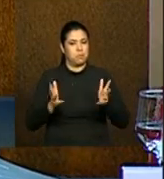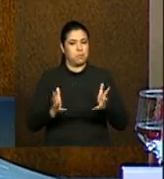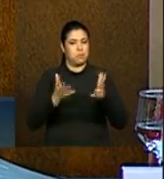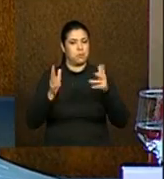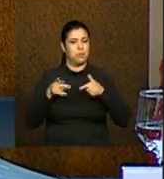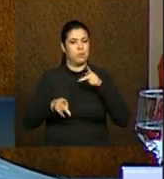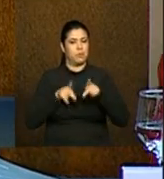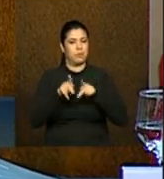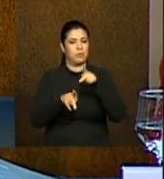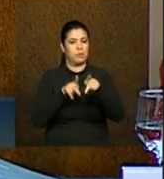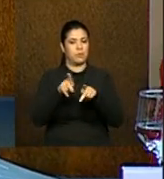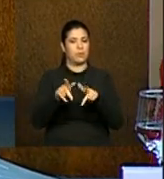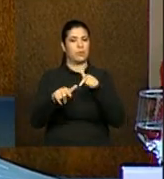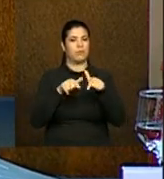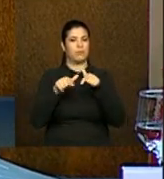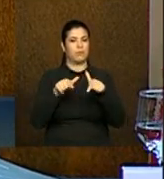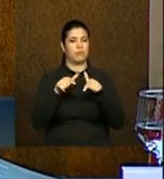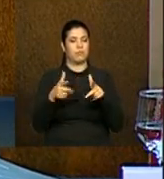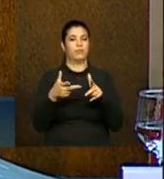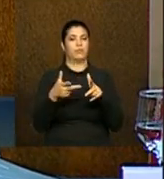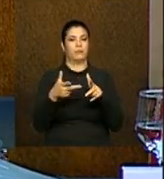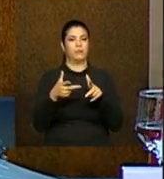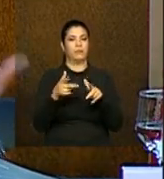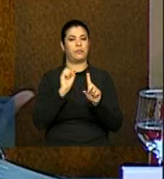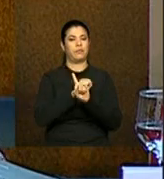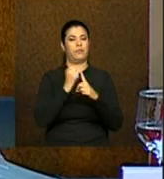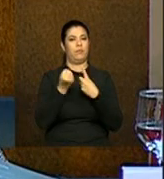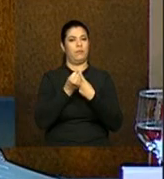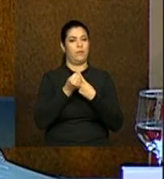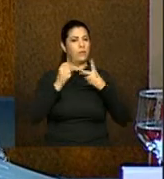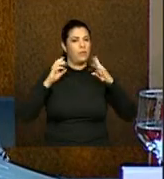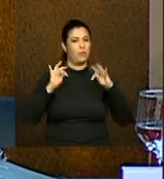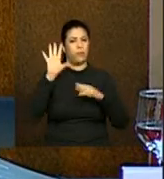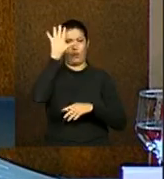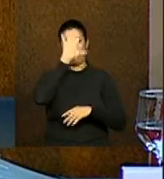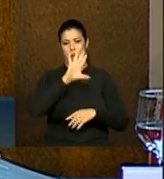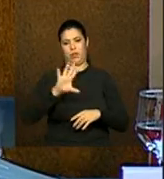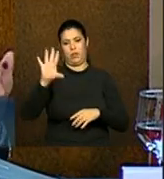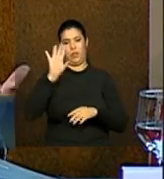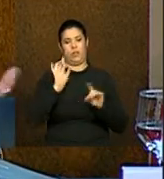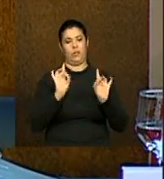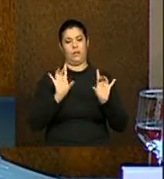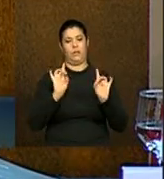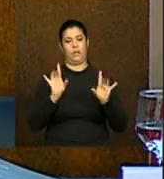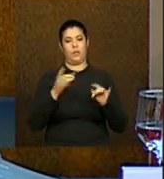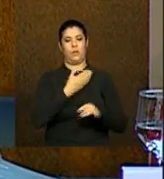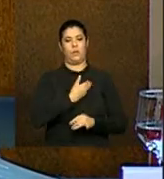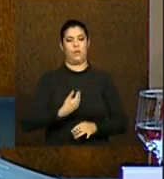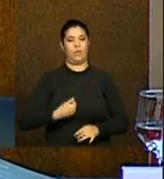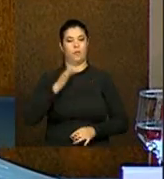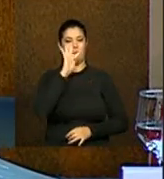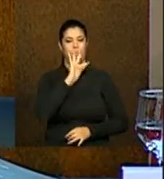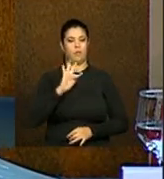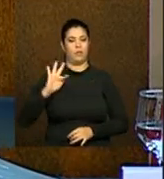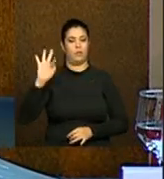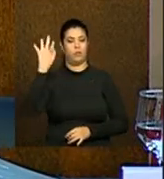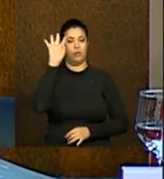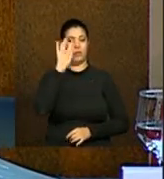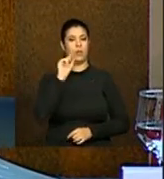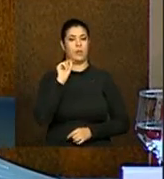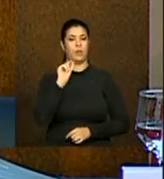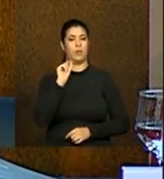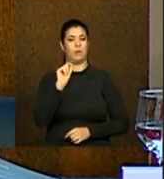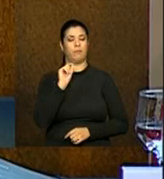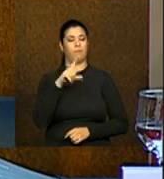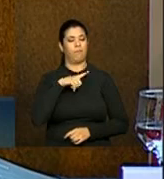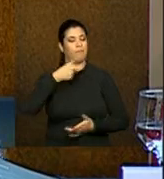processos de participação social no país como um todo e especial aqui no governo federal, que